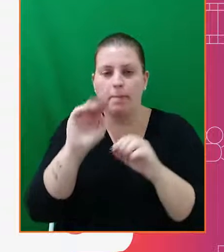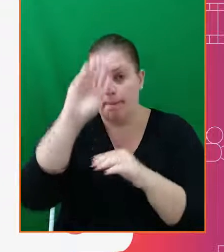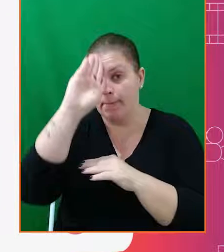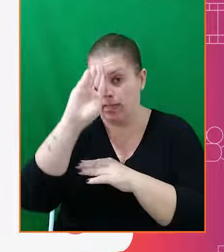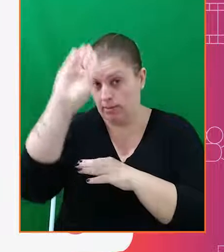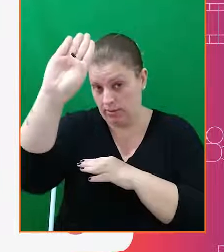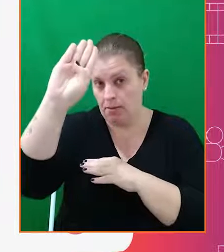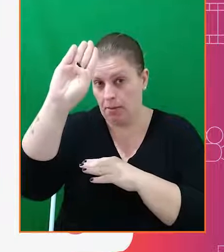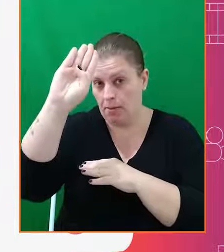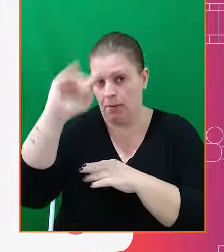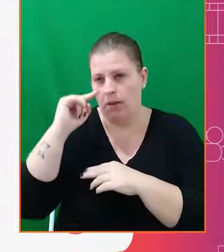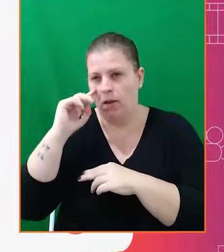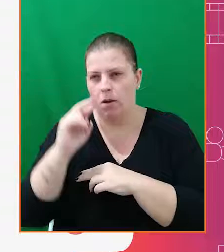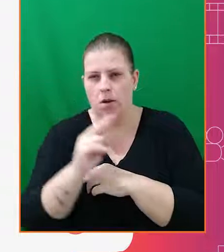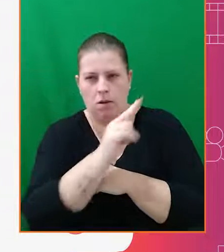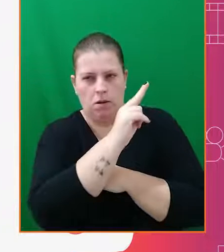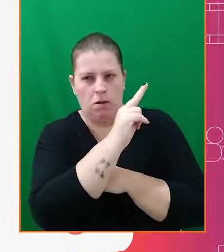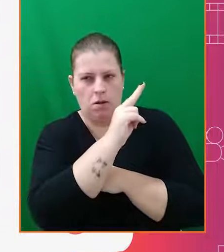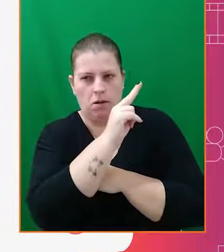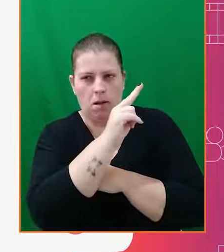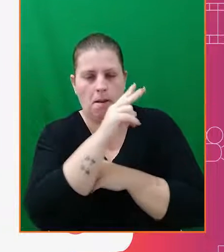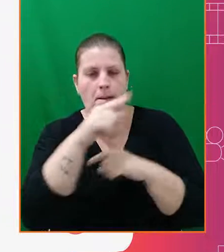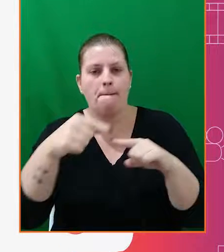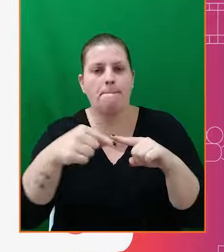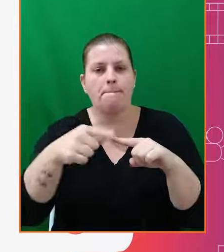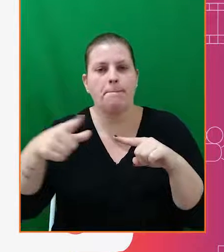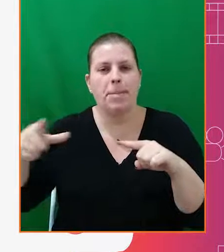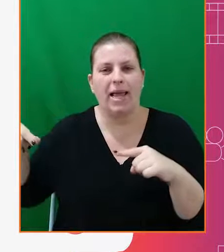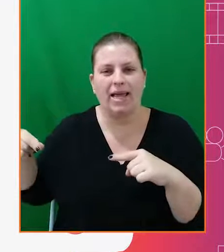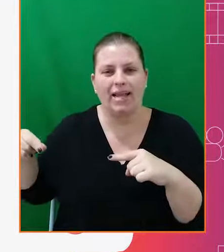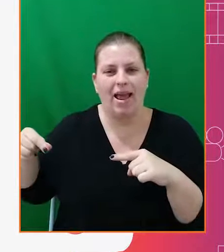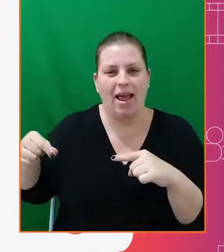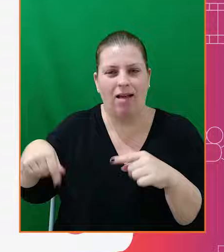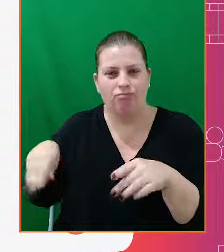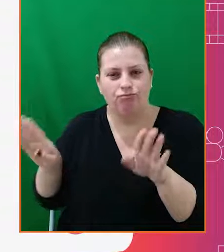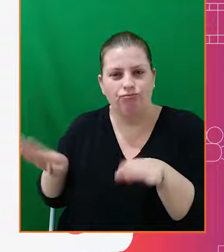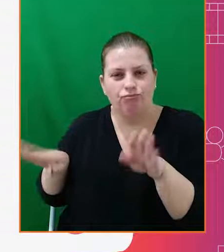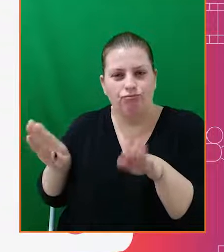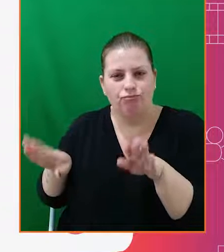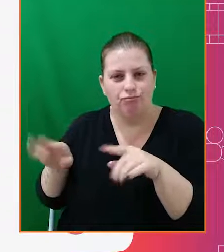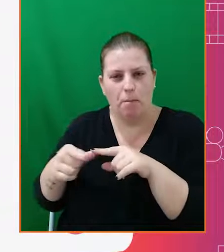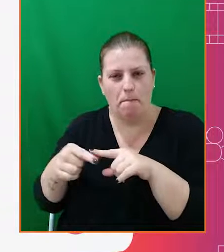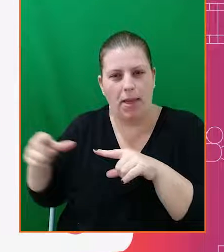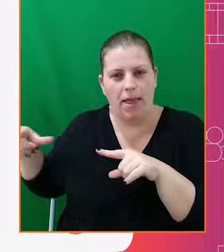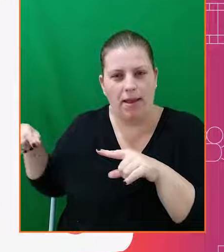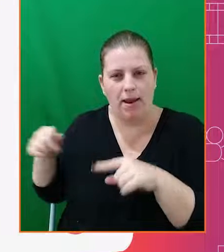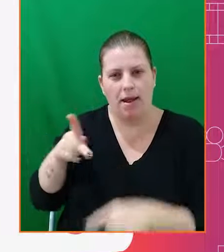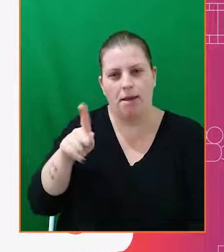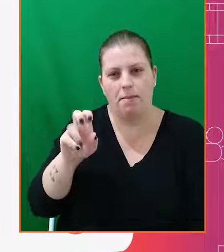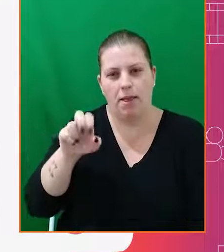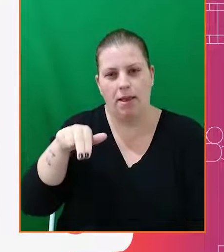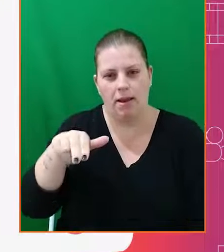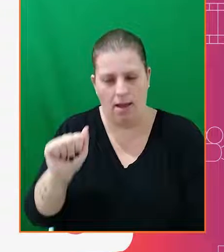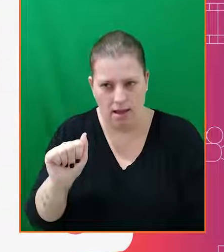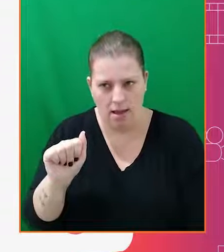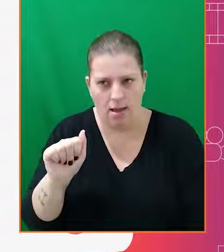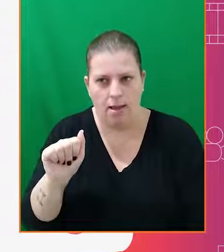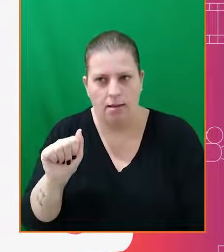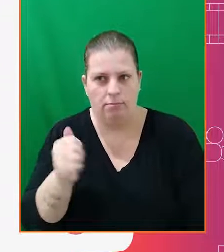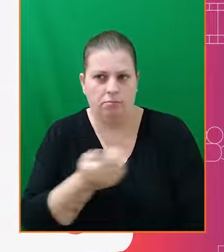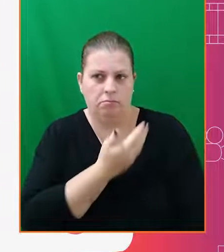principais. Repare que algumas penas ficam fora do encaixe, como aqui, por